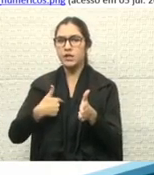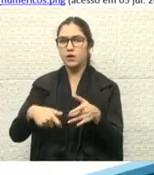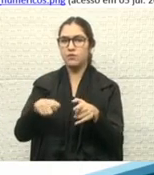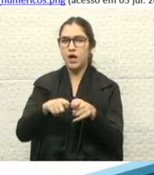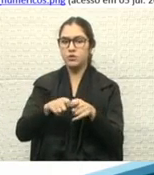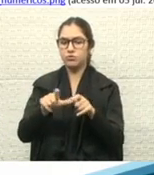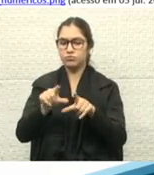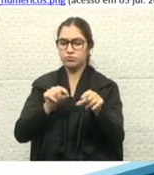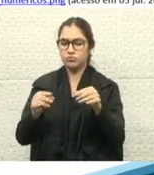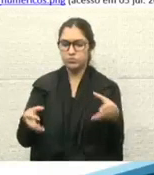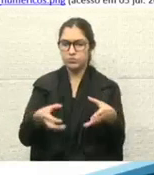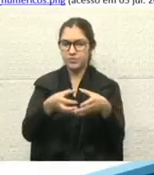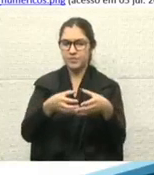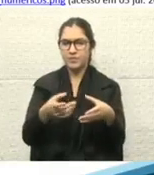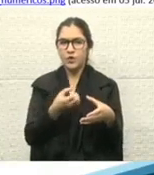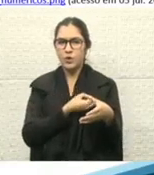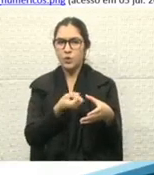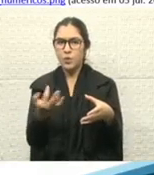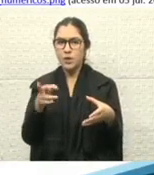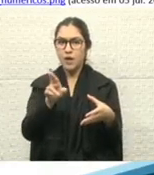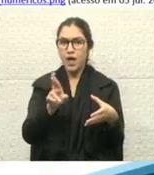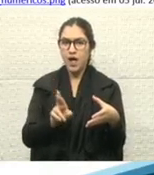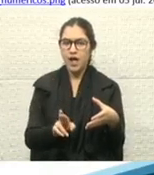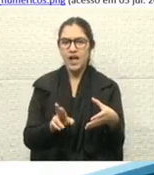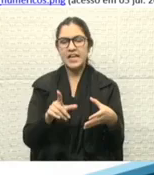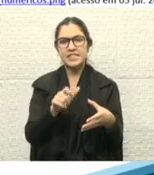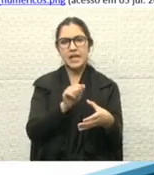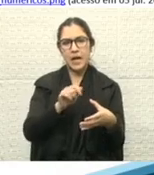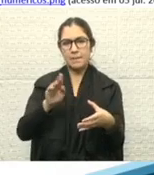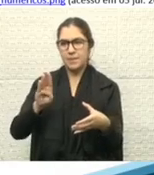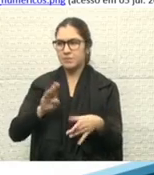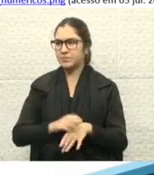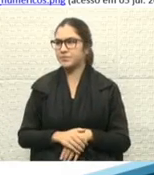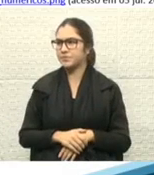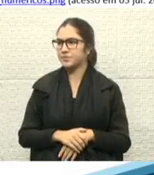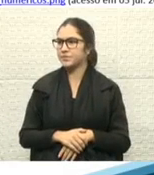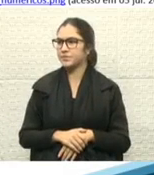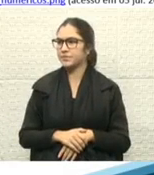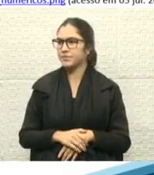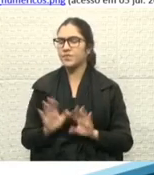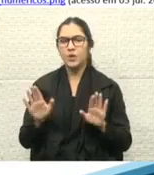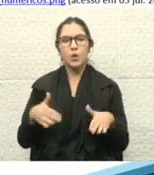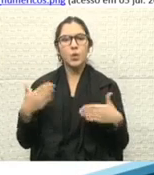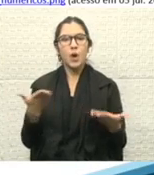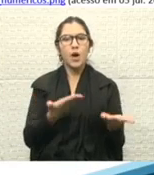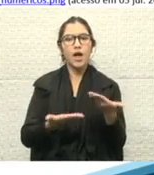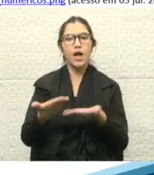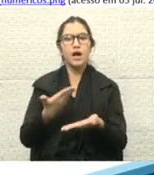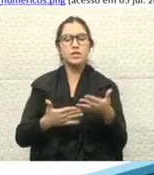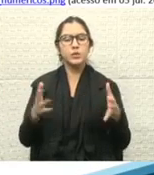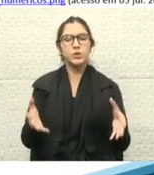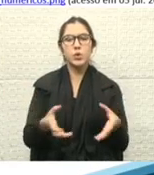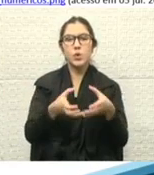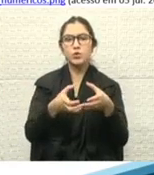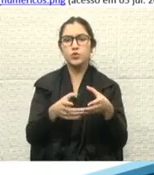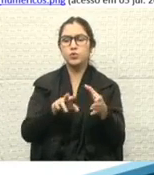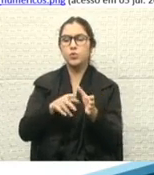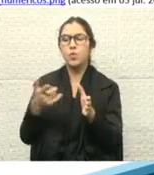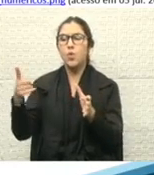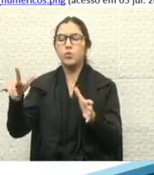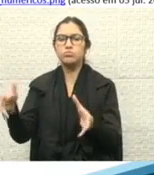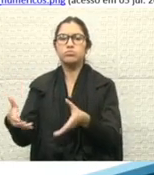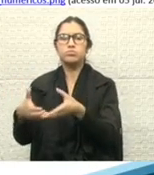esses elementos, esses números reais A e B. E qual é a relação desse conjunto com os